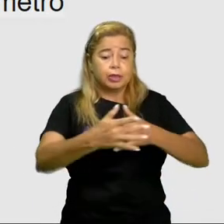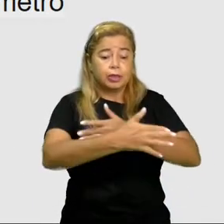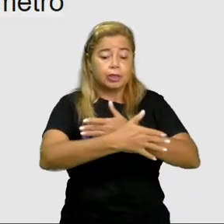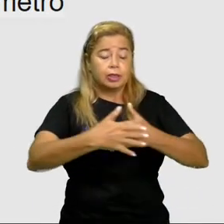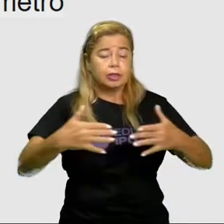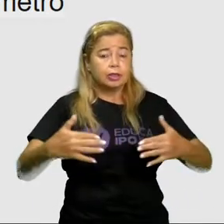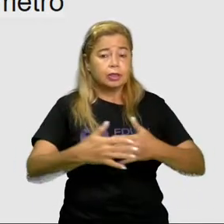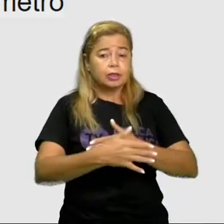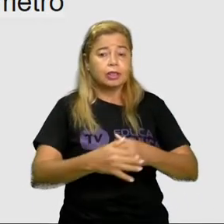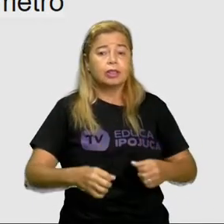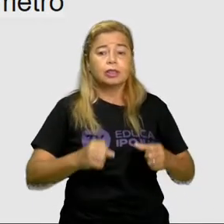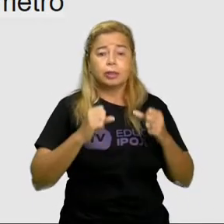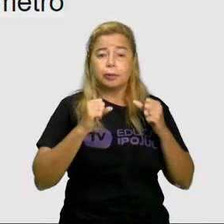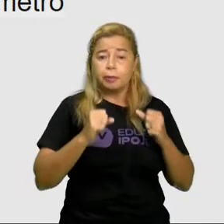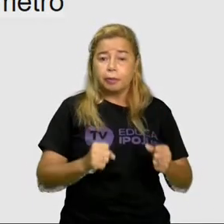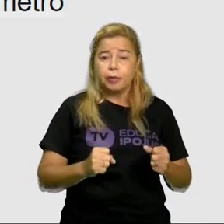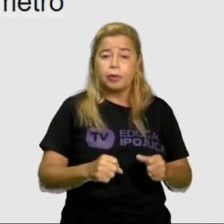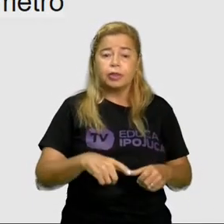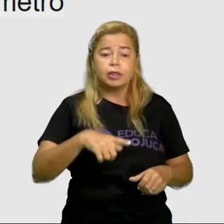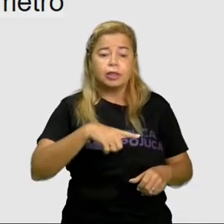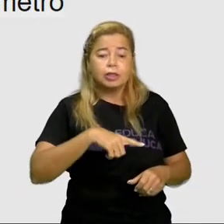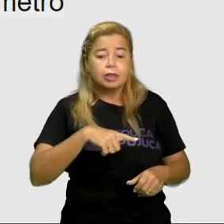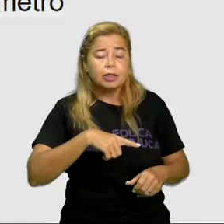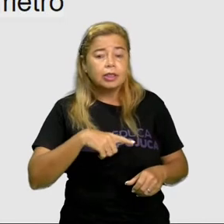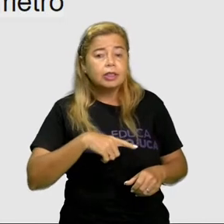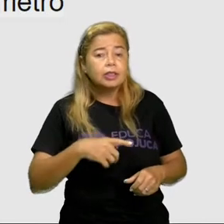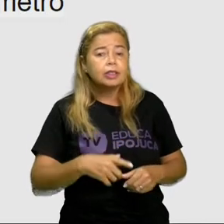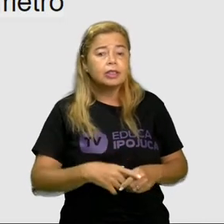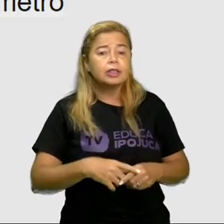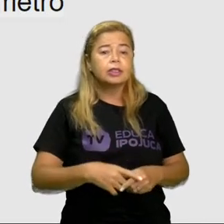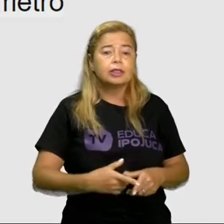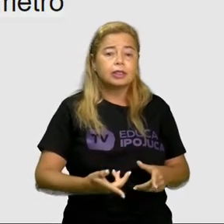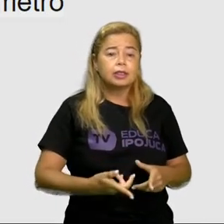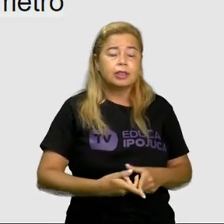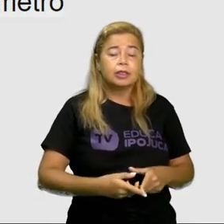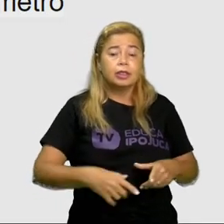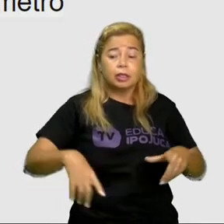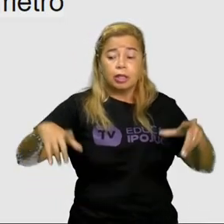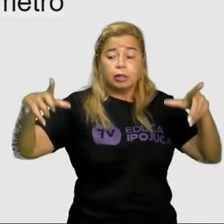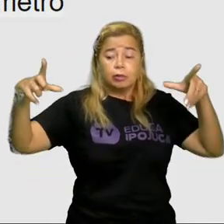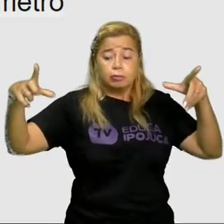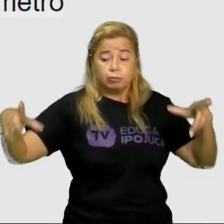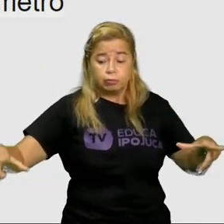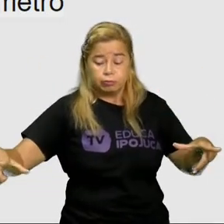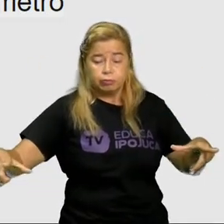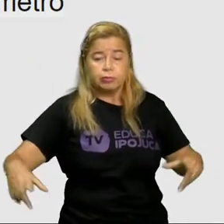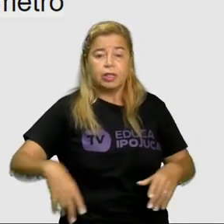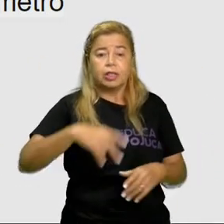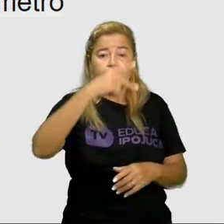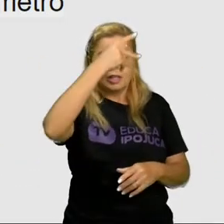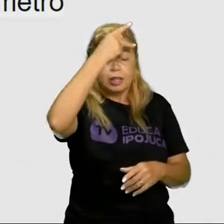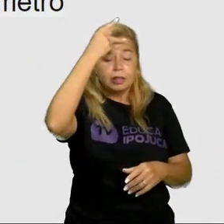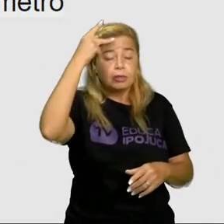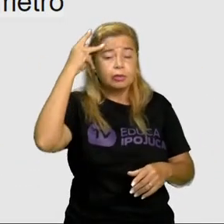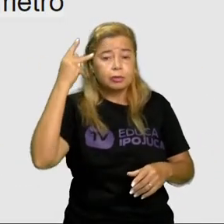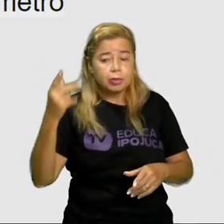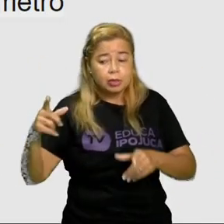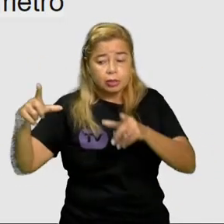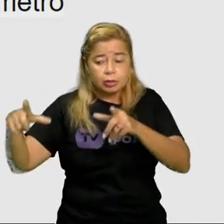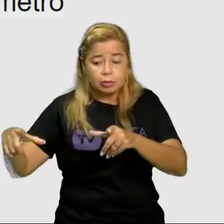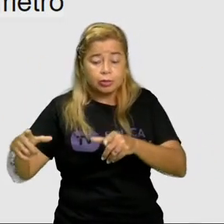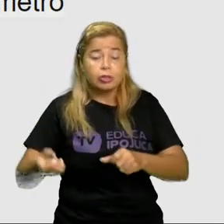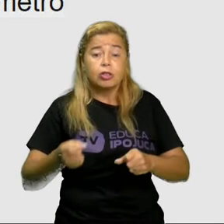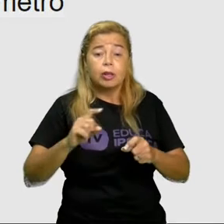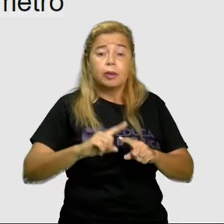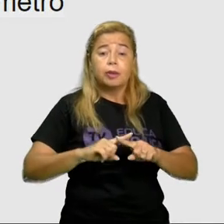mas ela pode não ser muito povoada. Ela pode ser populosa, as pessoas se concentrar tudo em um determinado lugar e as